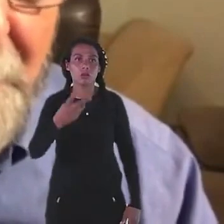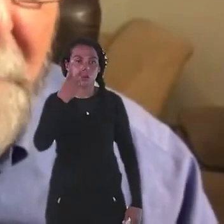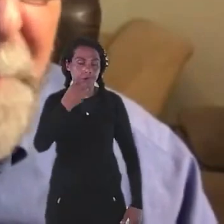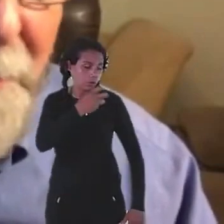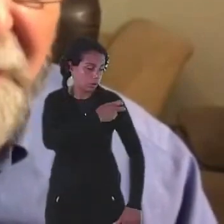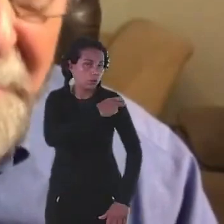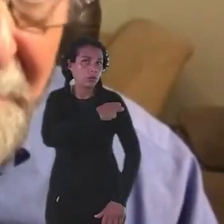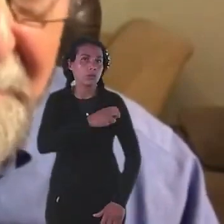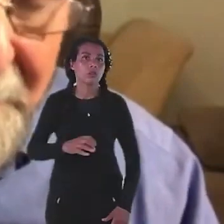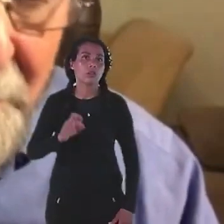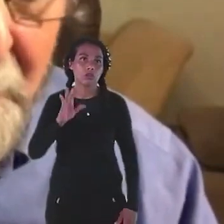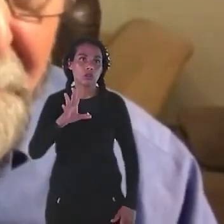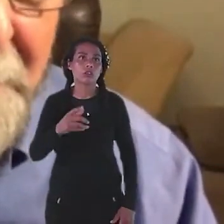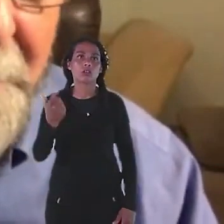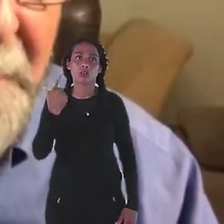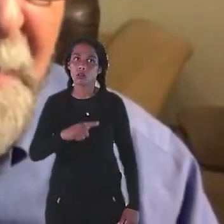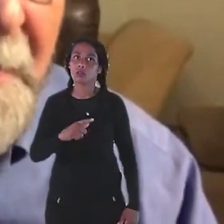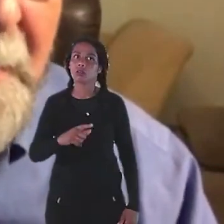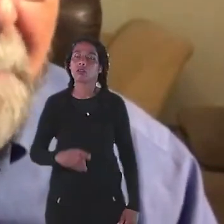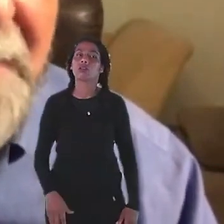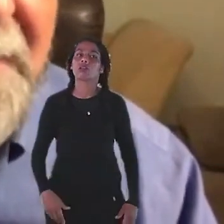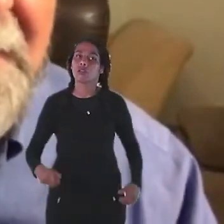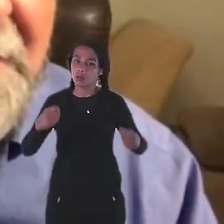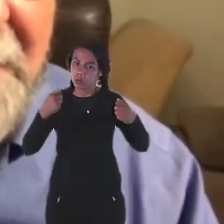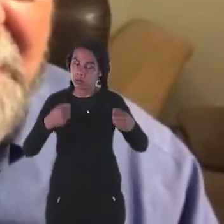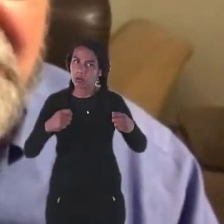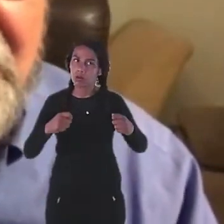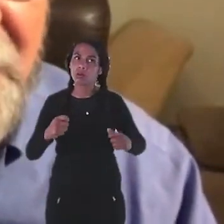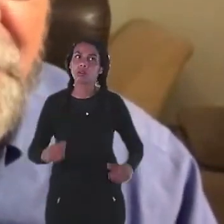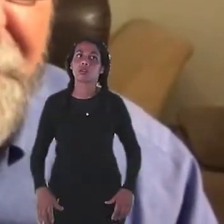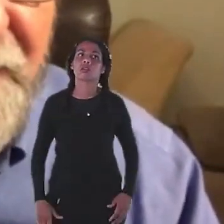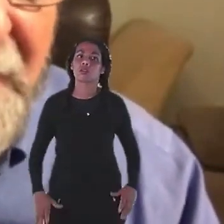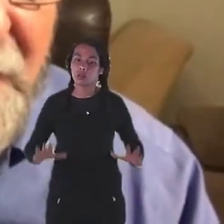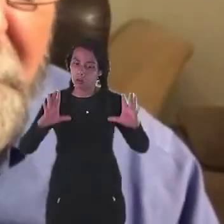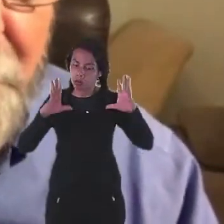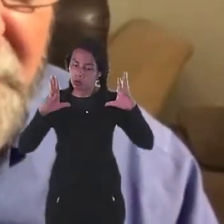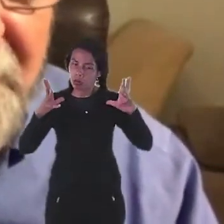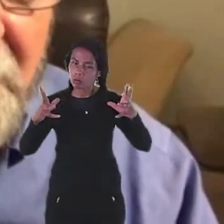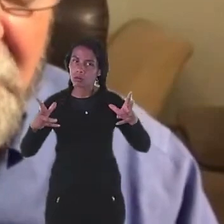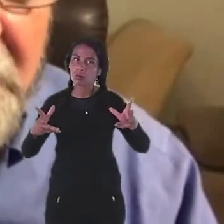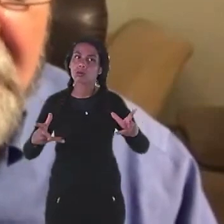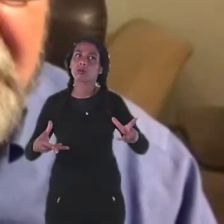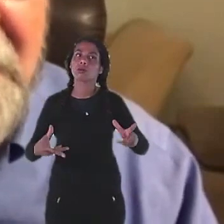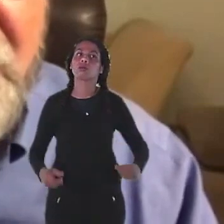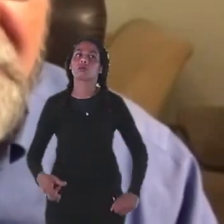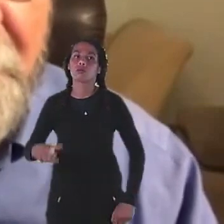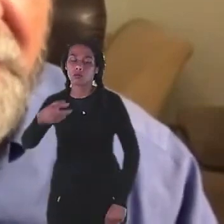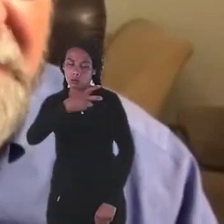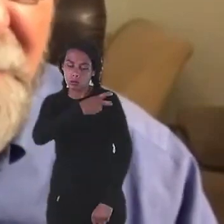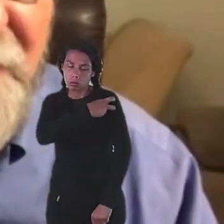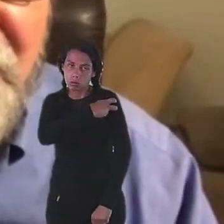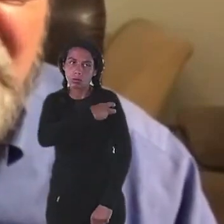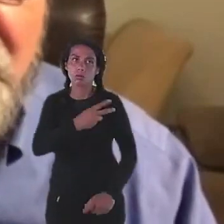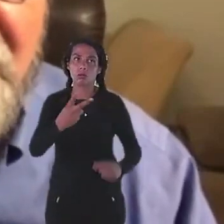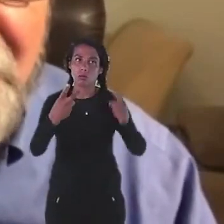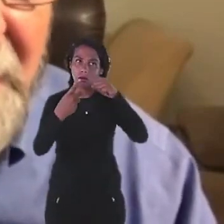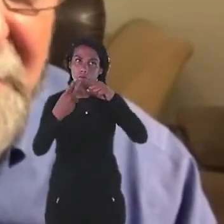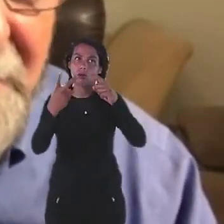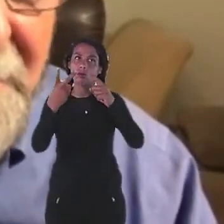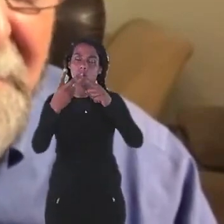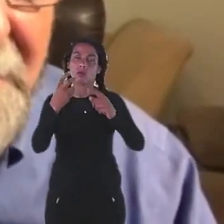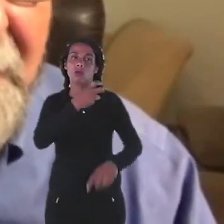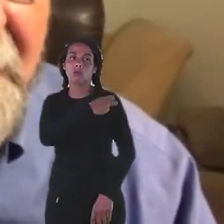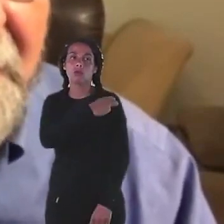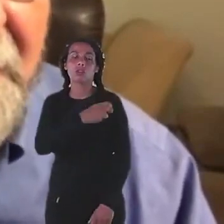primeira dose. A primeira dose está crescendo rapidamente, mas ainda é insuficiente para proteção. E nós não podemos deixar de